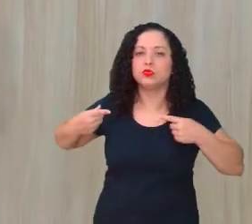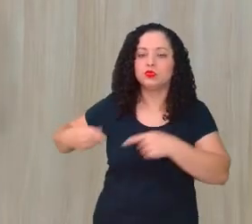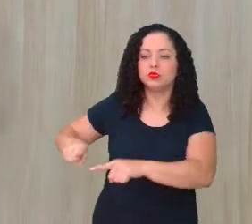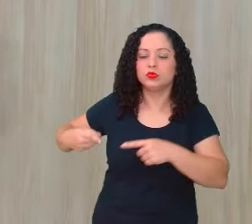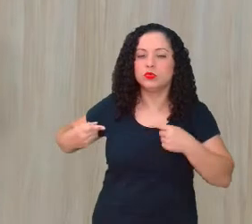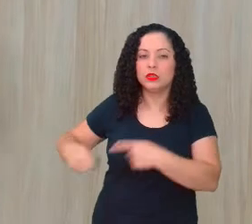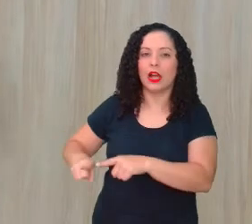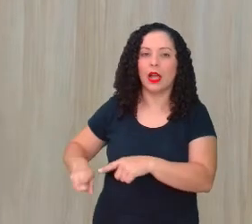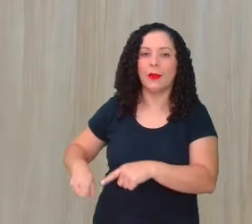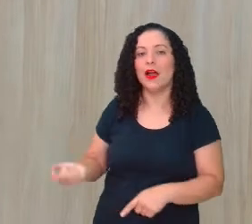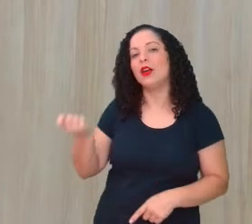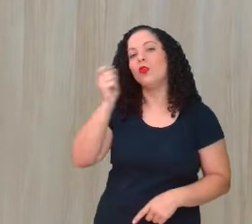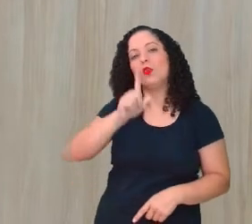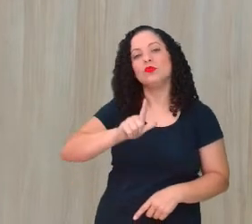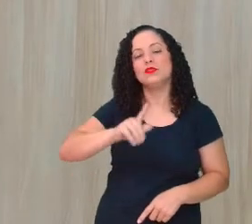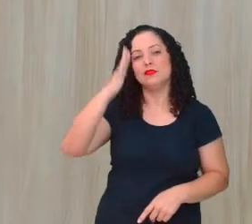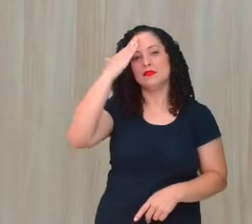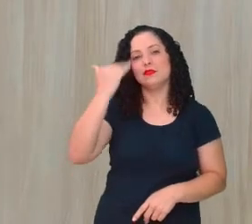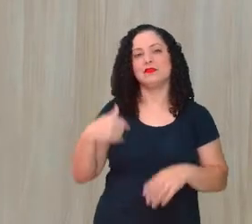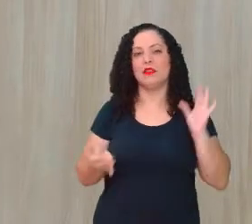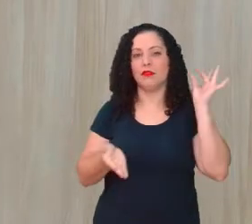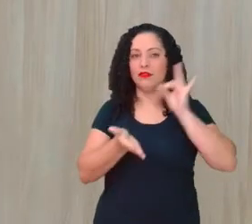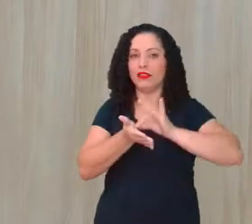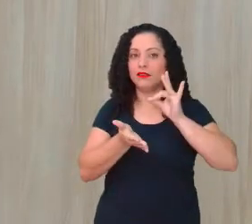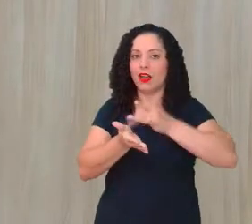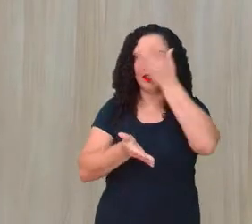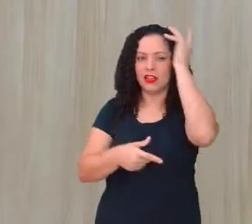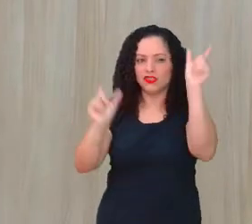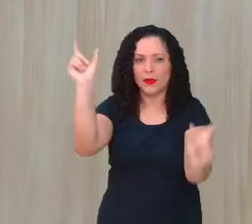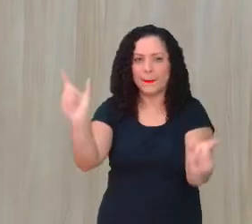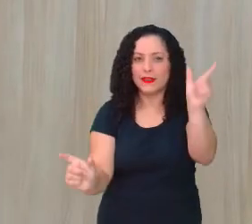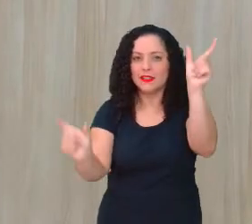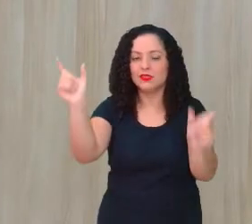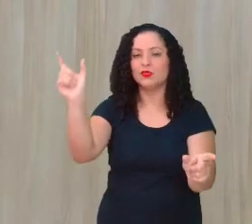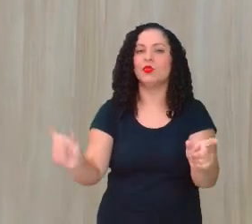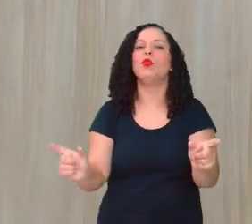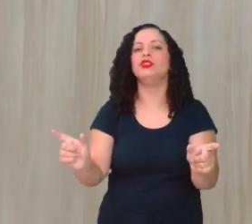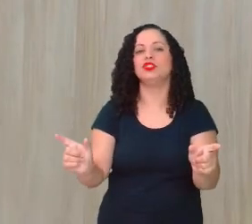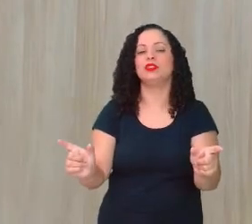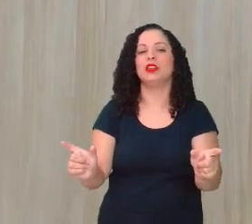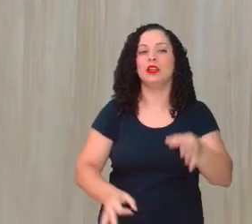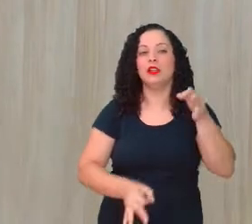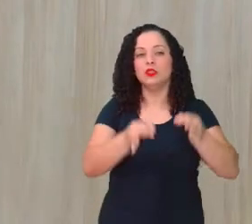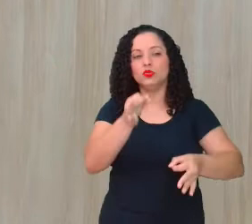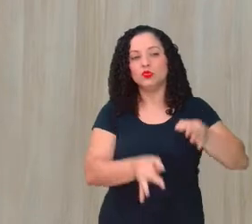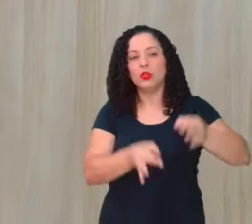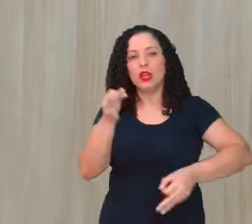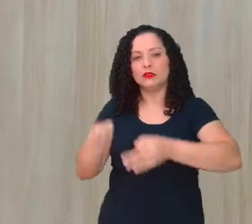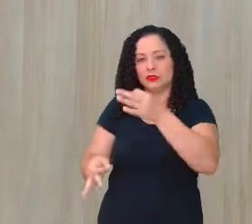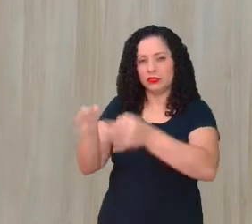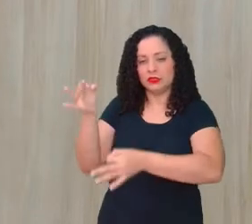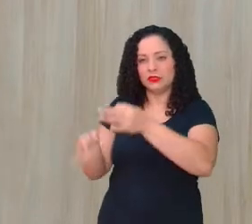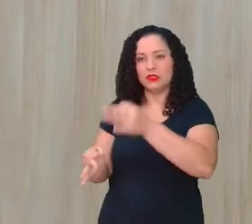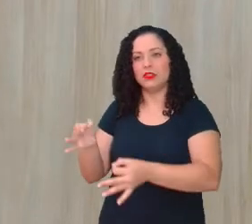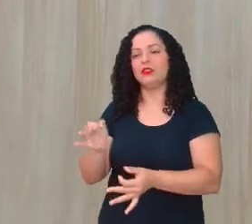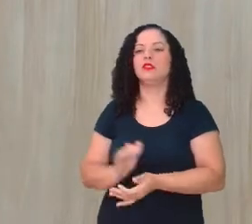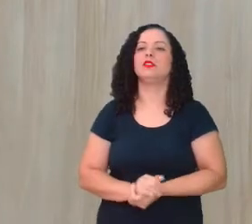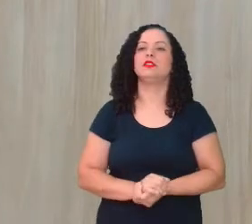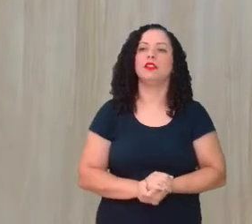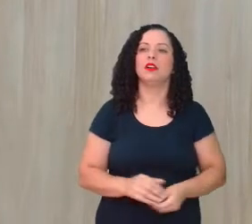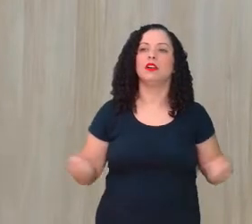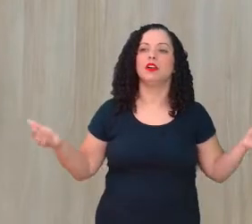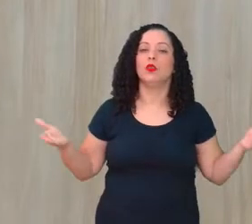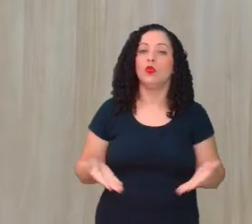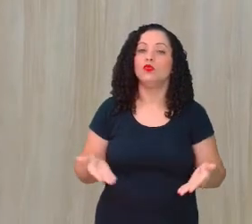Ou a verdade, né, entre aspas, né, daquelas pessoas que eram julgadas, né? Então, o que é que a gente vai ver